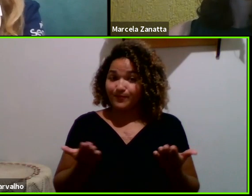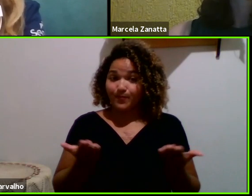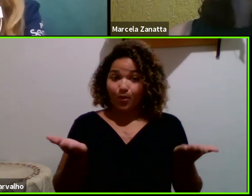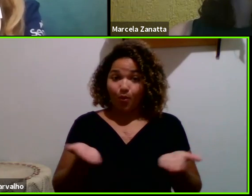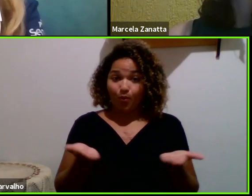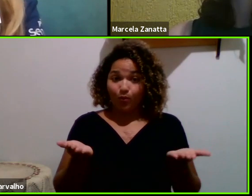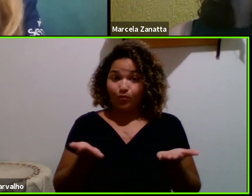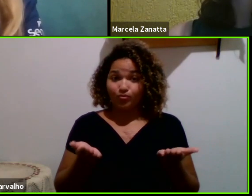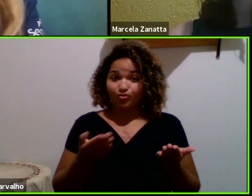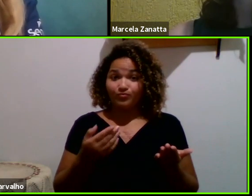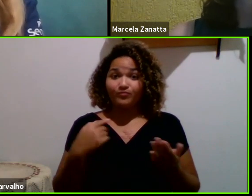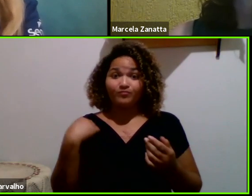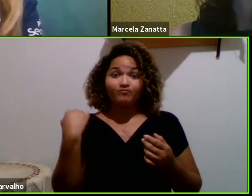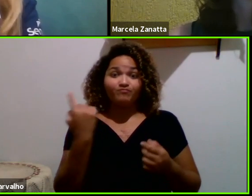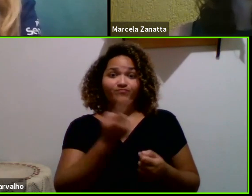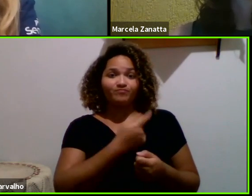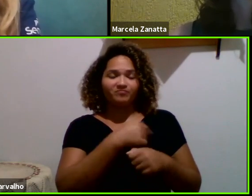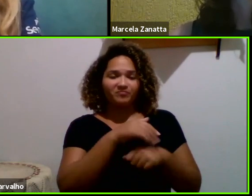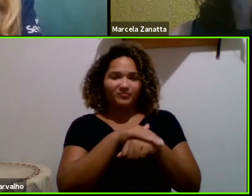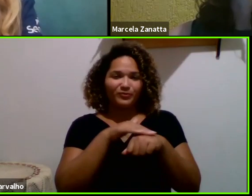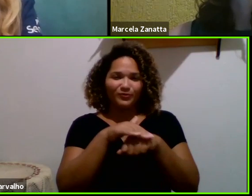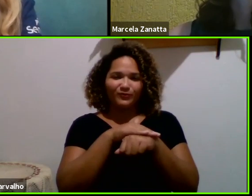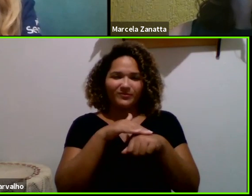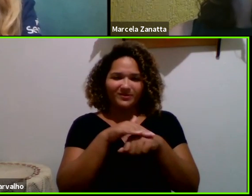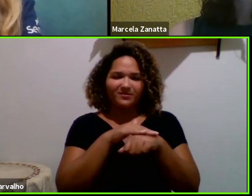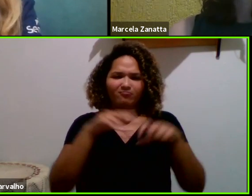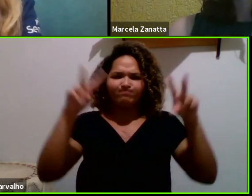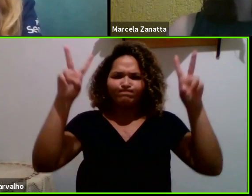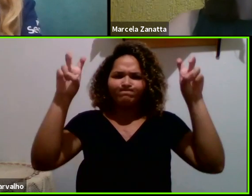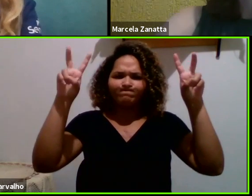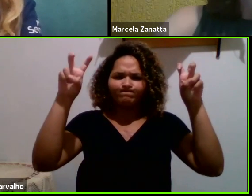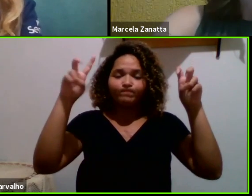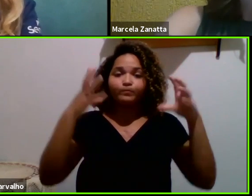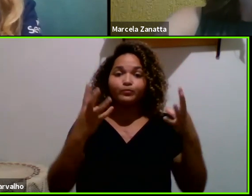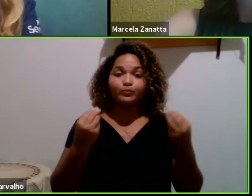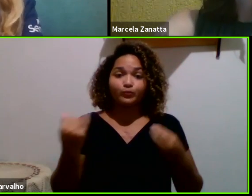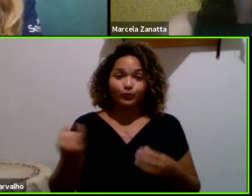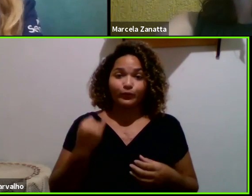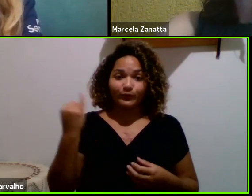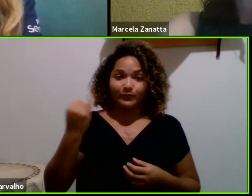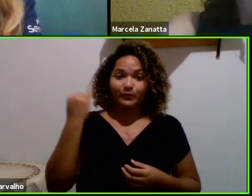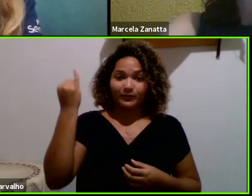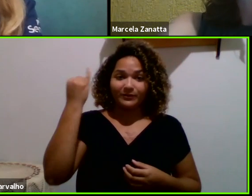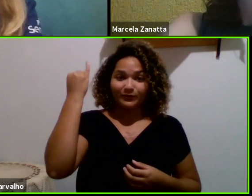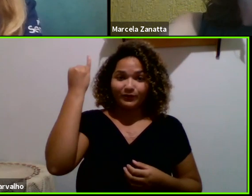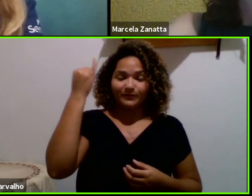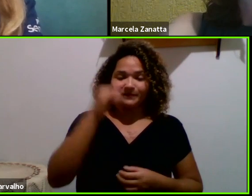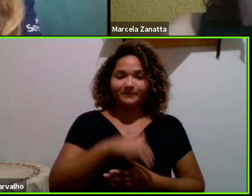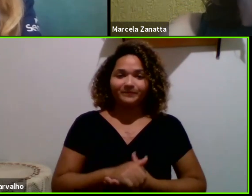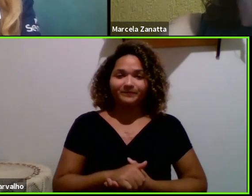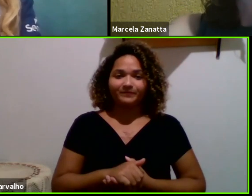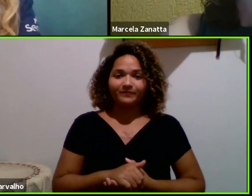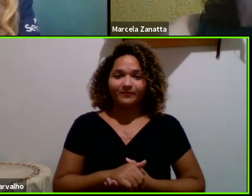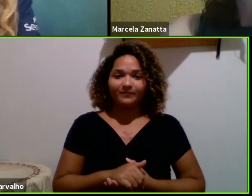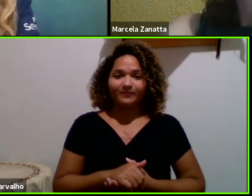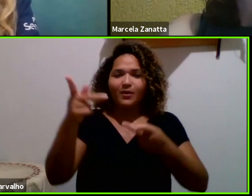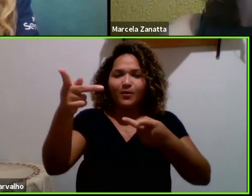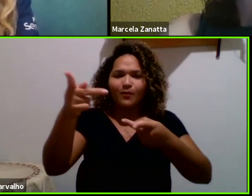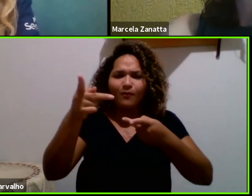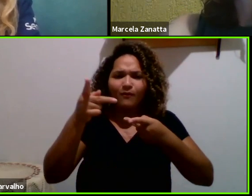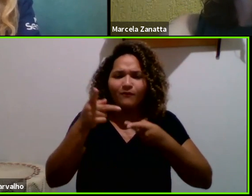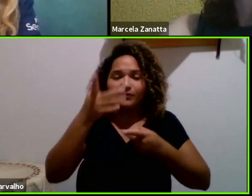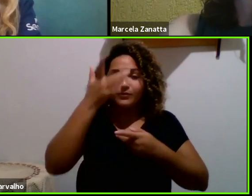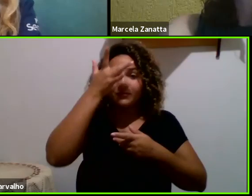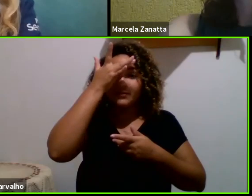esse assunto tão importante para a assistência obstétrica, eu convido uma pessoa